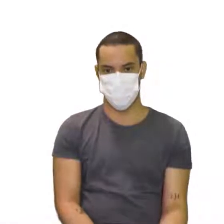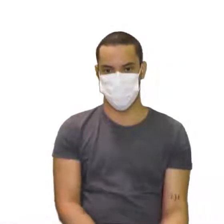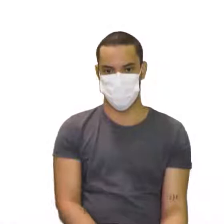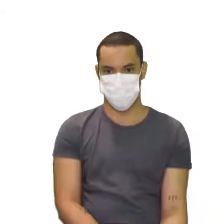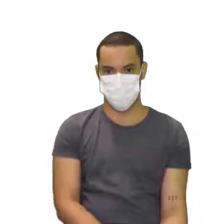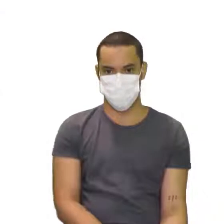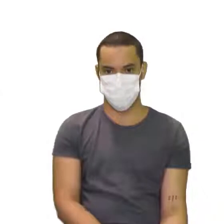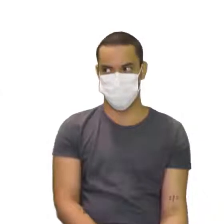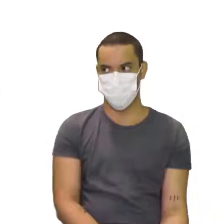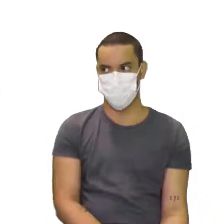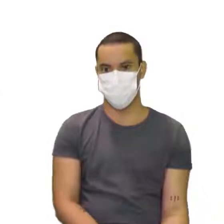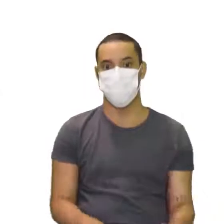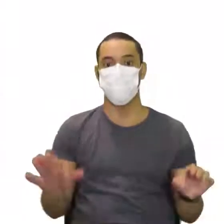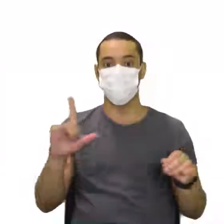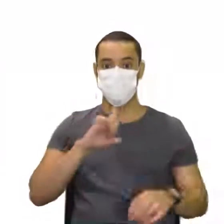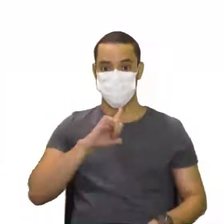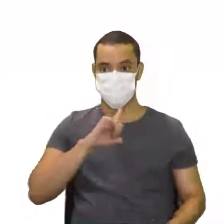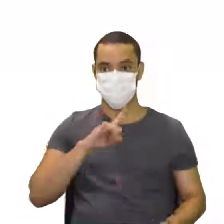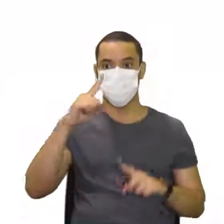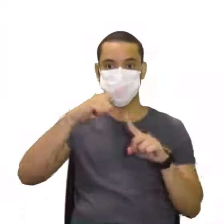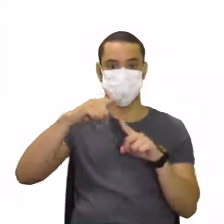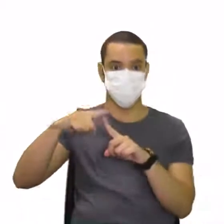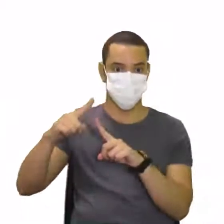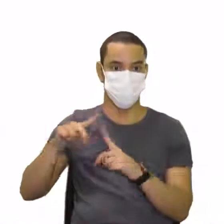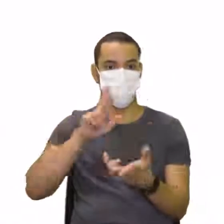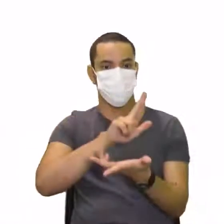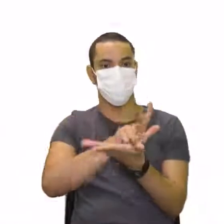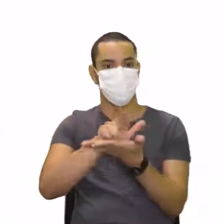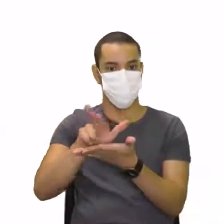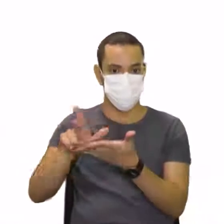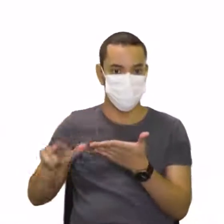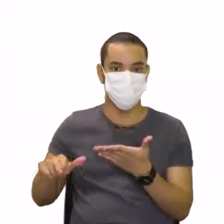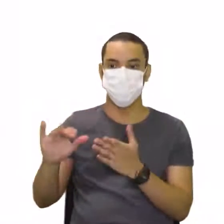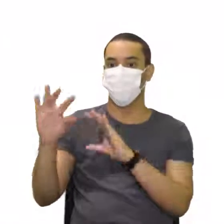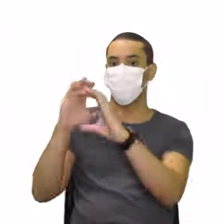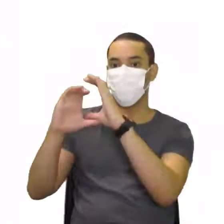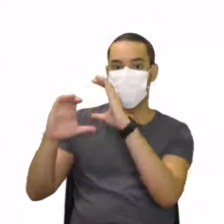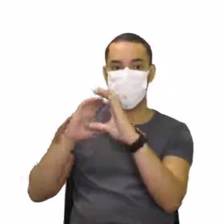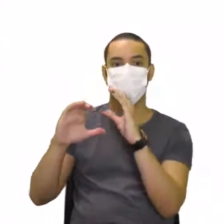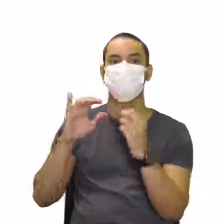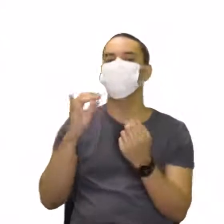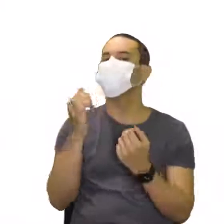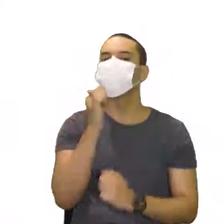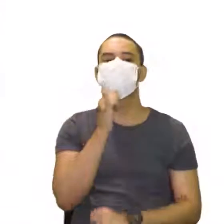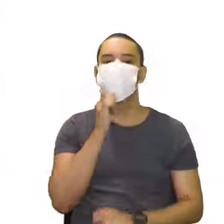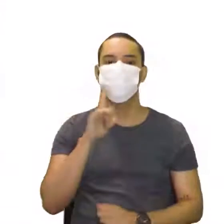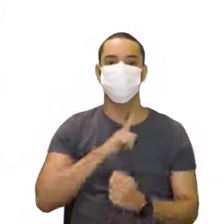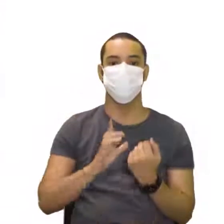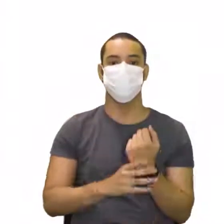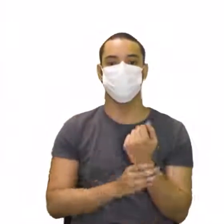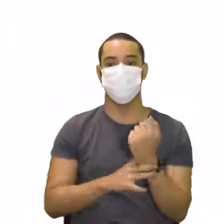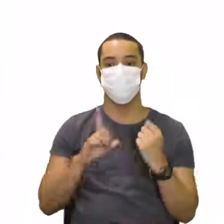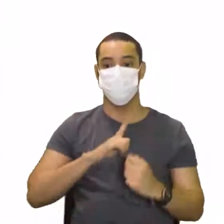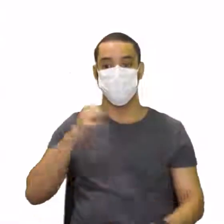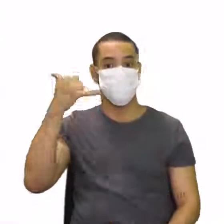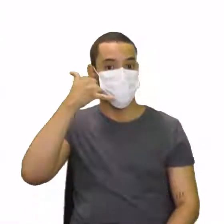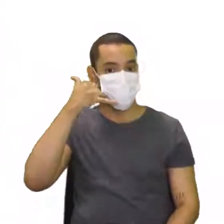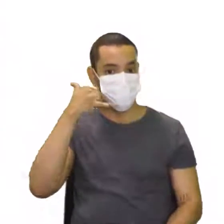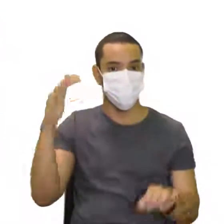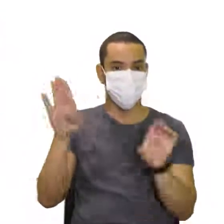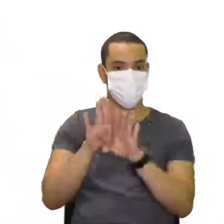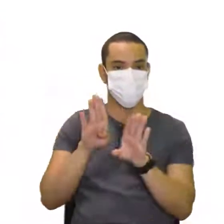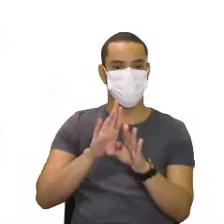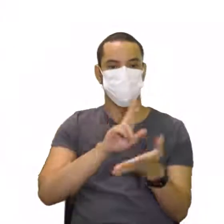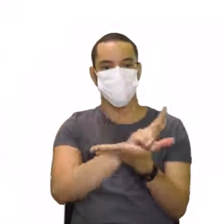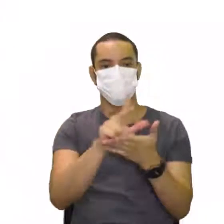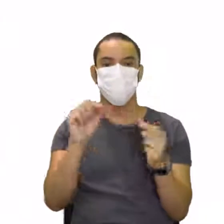fenômeno físico da produção por diversos processos das ondas eletromagnéticas resultantes